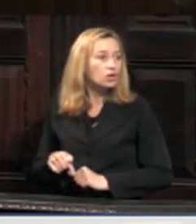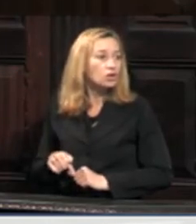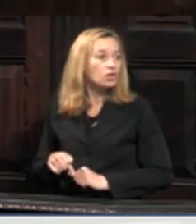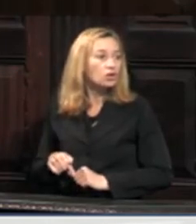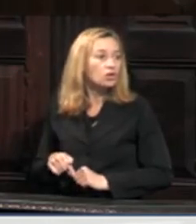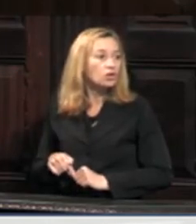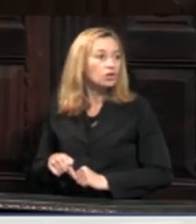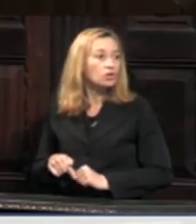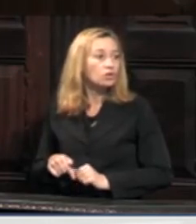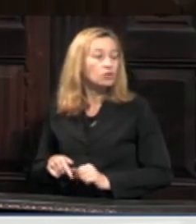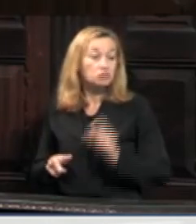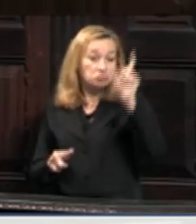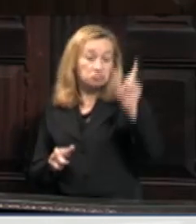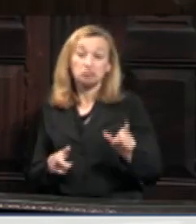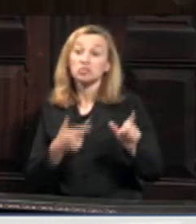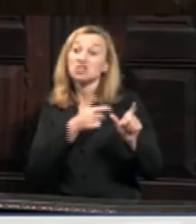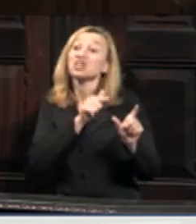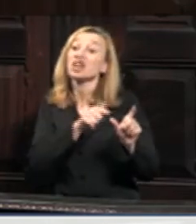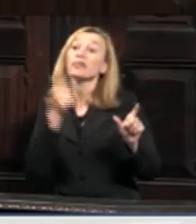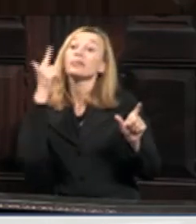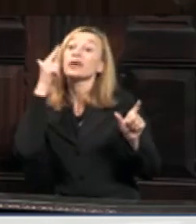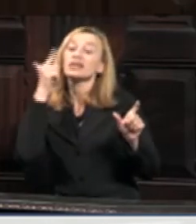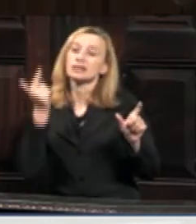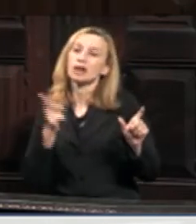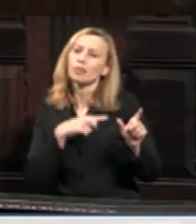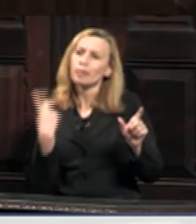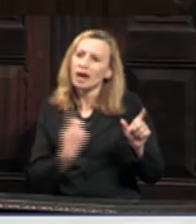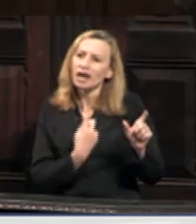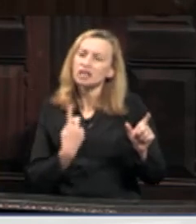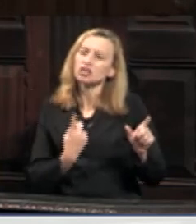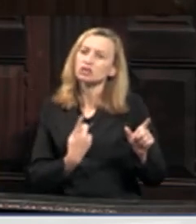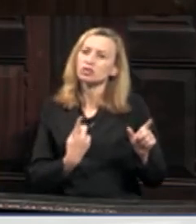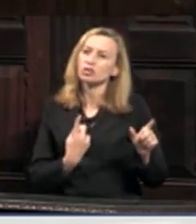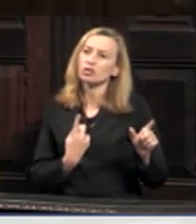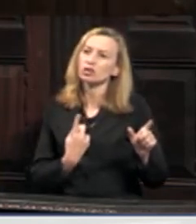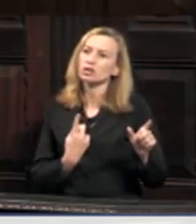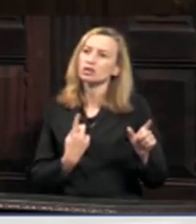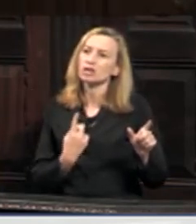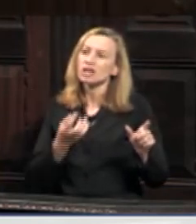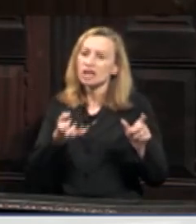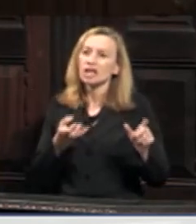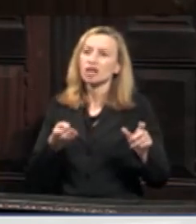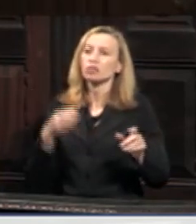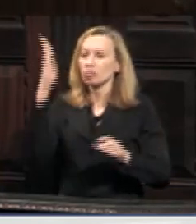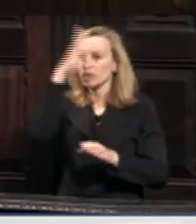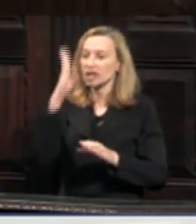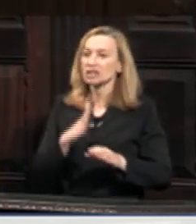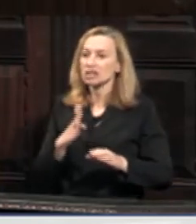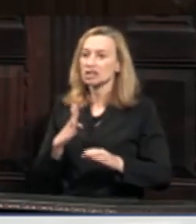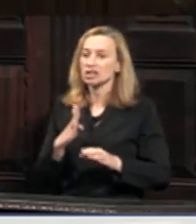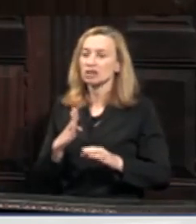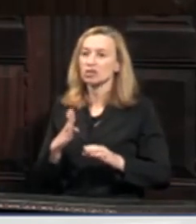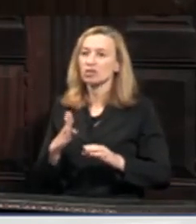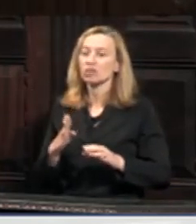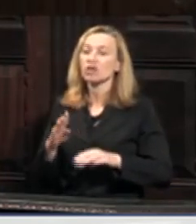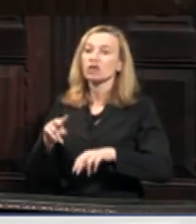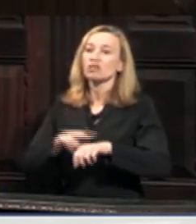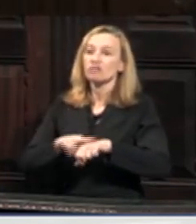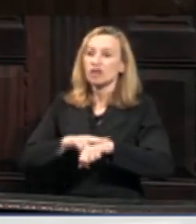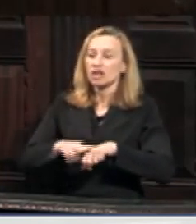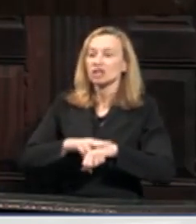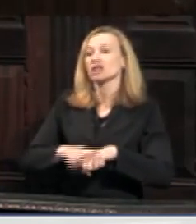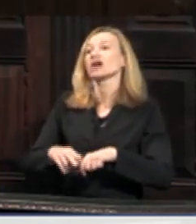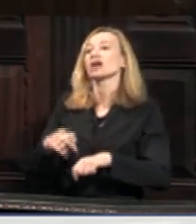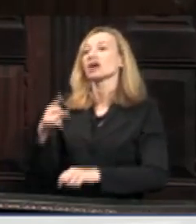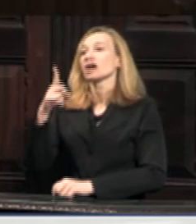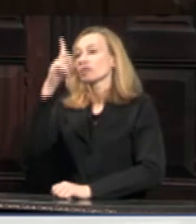matéria de soberania e de submissão. Mas a nossa referência é o Brasil verde, amarelo, azul e branco. Essas 4 cores não